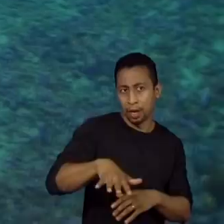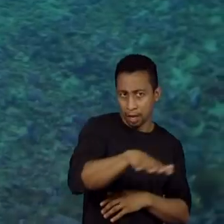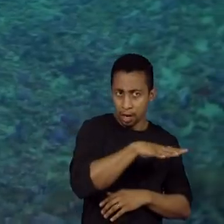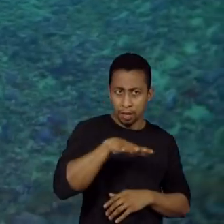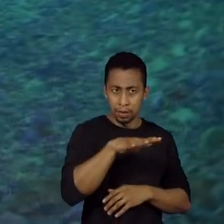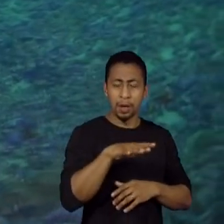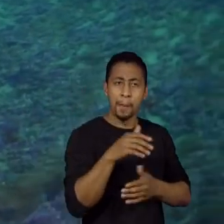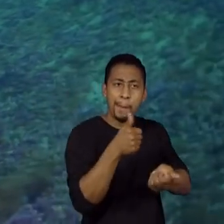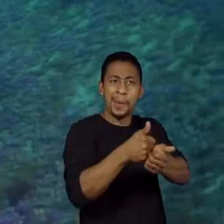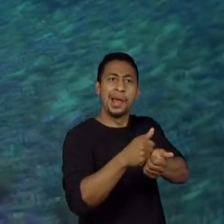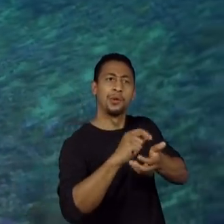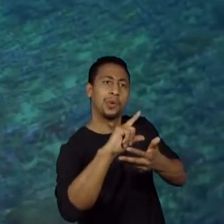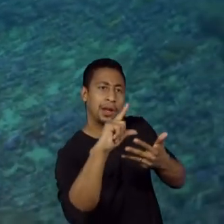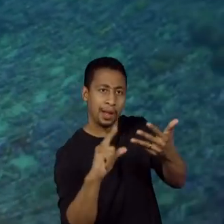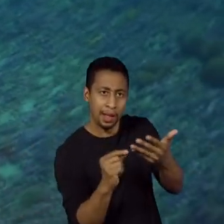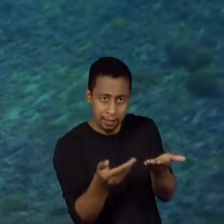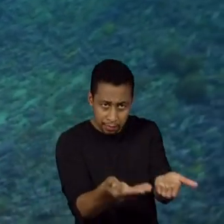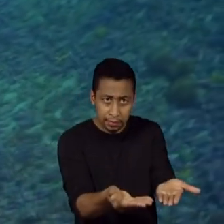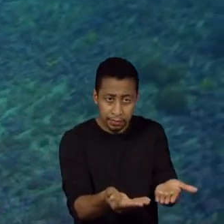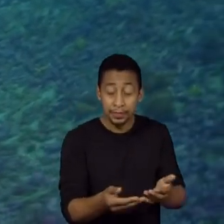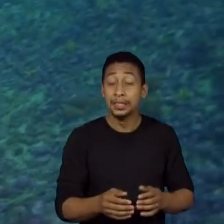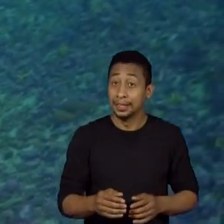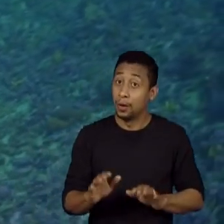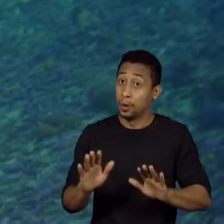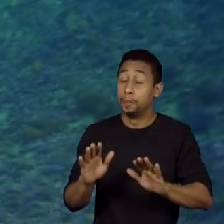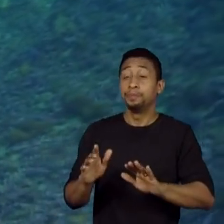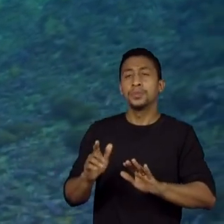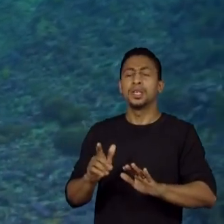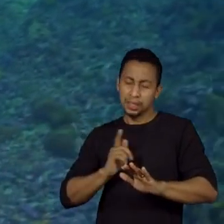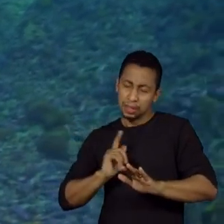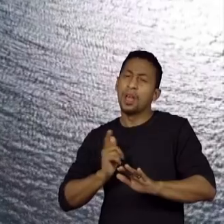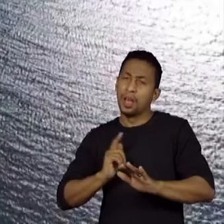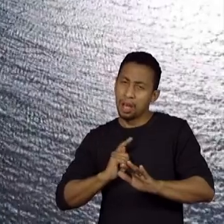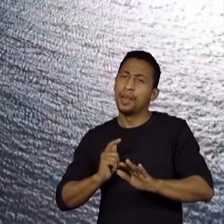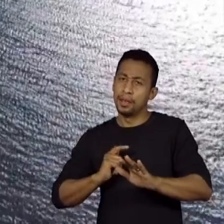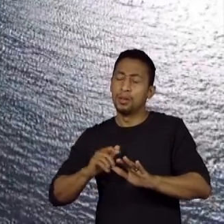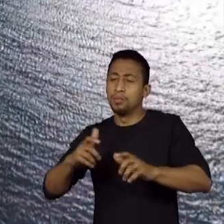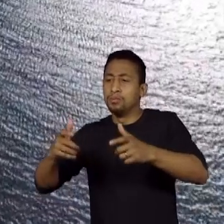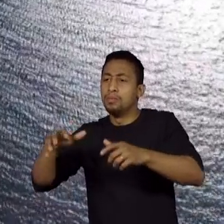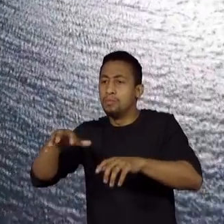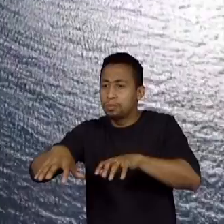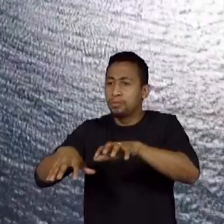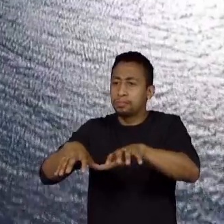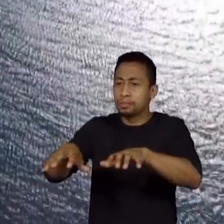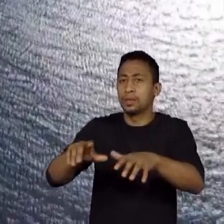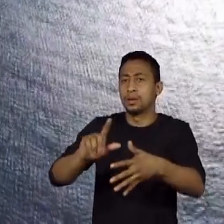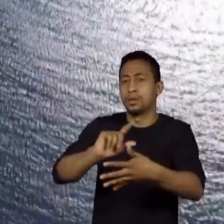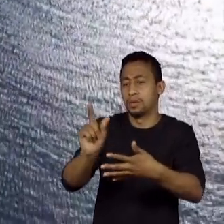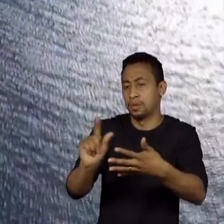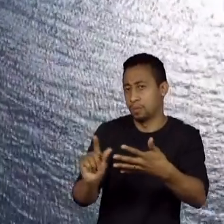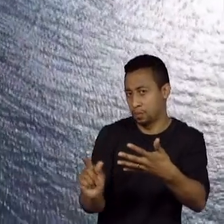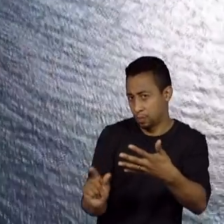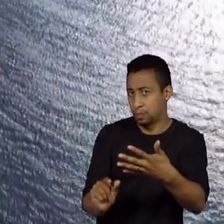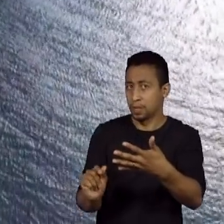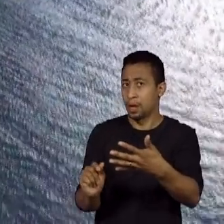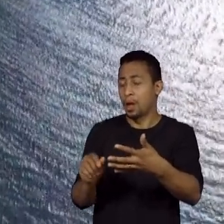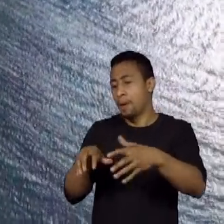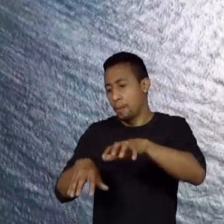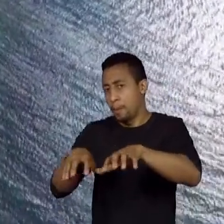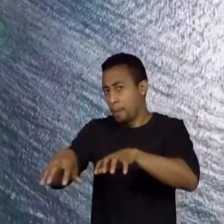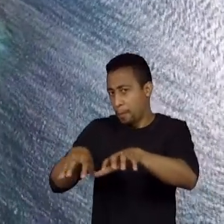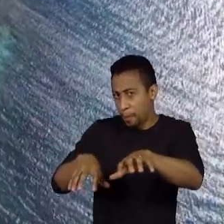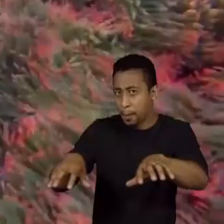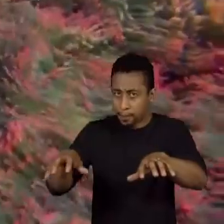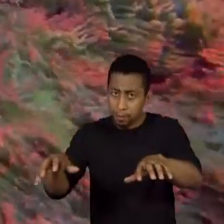do Atlântico? Existem recifes de coral. O Banco dos Abrolhos é um complexo recifal, o maior aí do